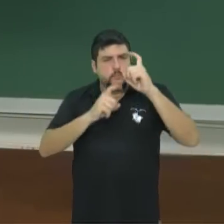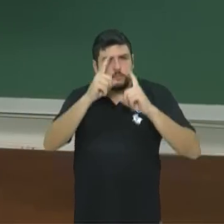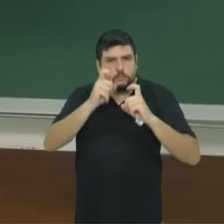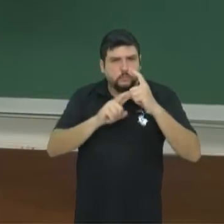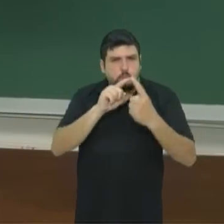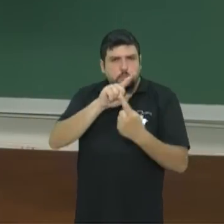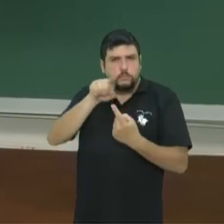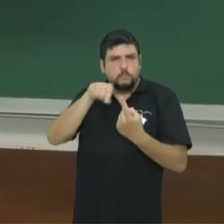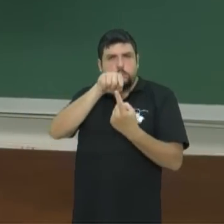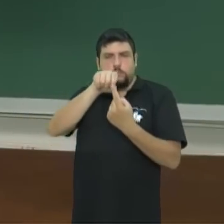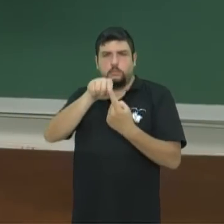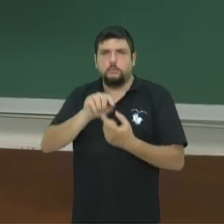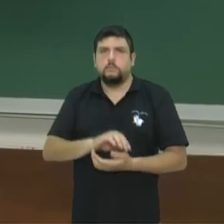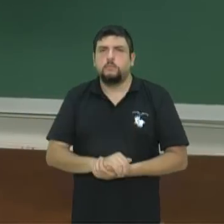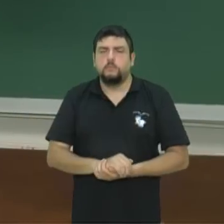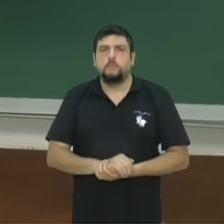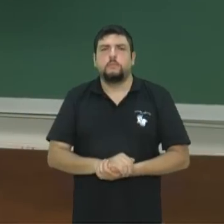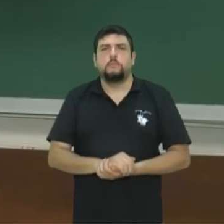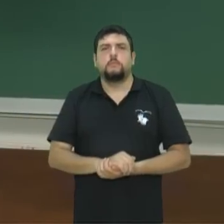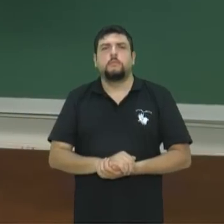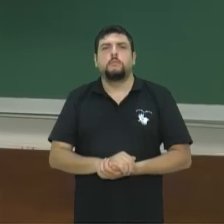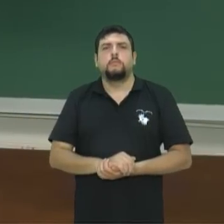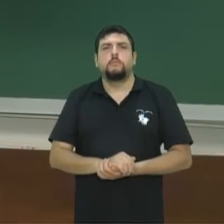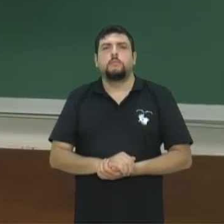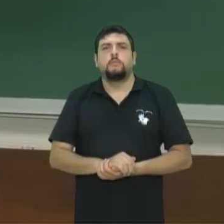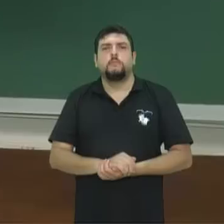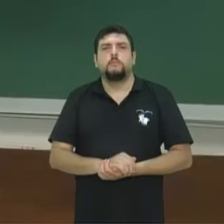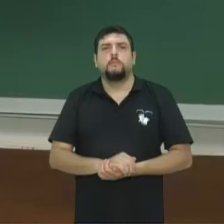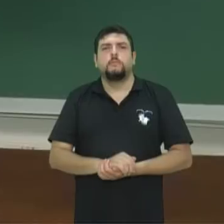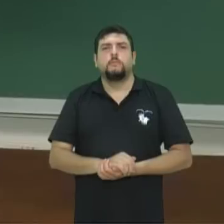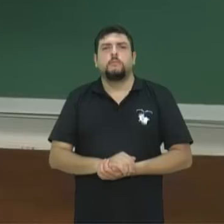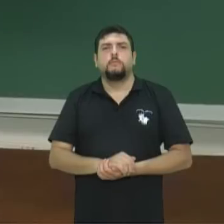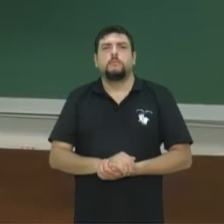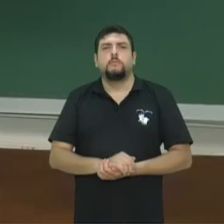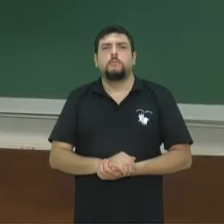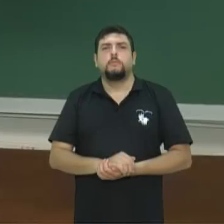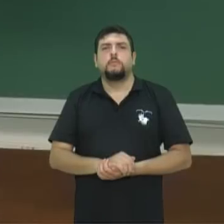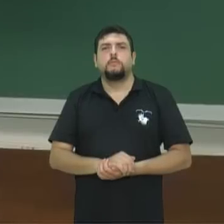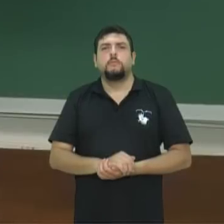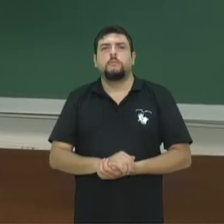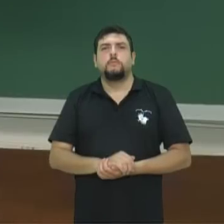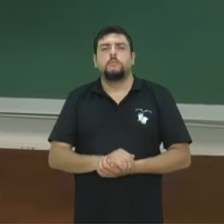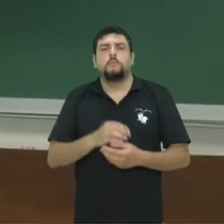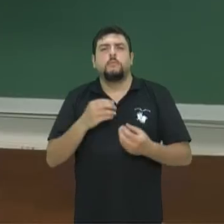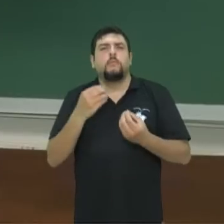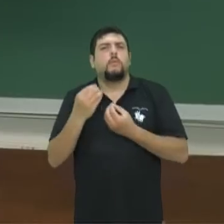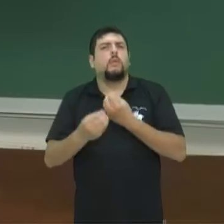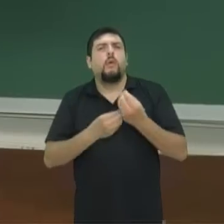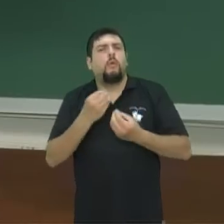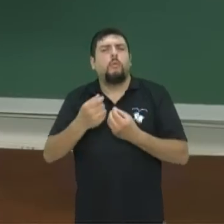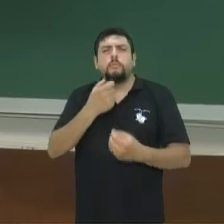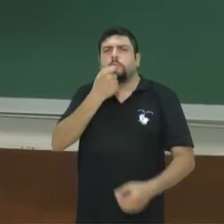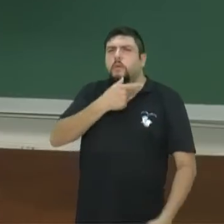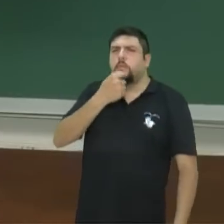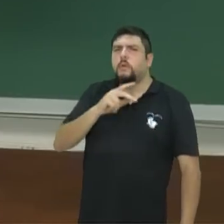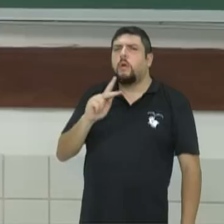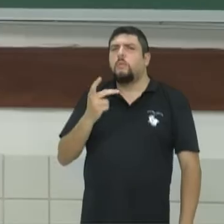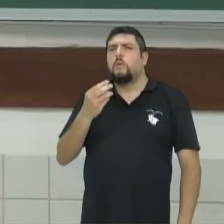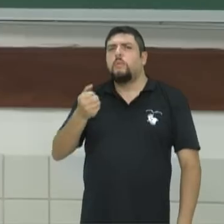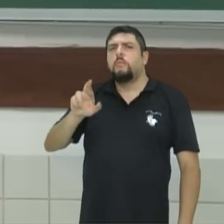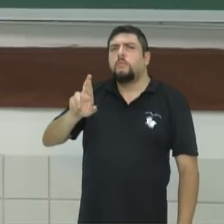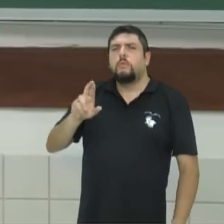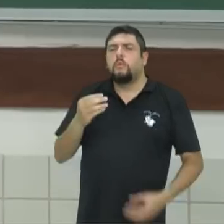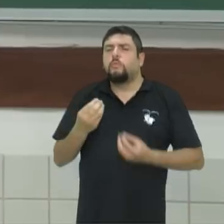né, da pessoa que elaborou essa charge. Então, o que provoca o humor nessa charge? Essa não está difícil, vocês vão treinar a escrita de